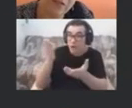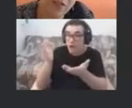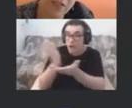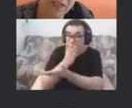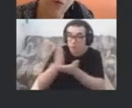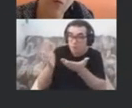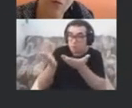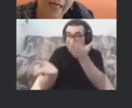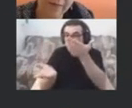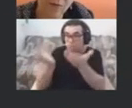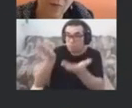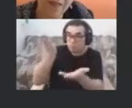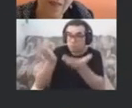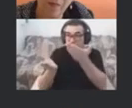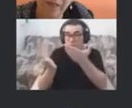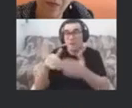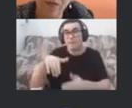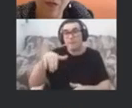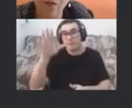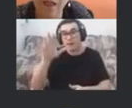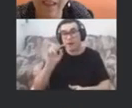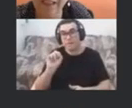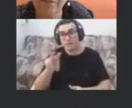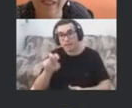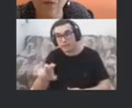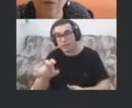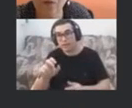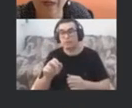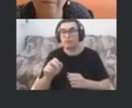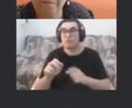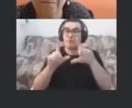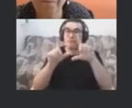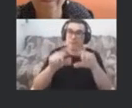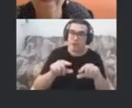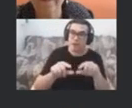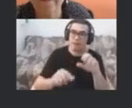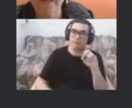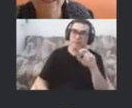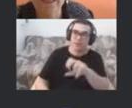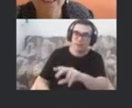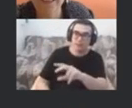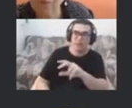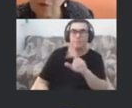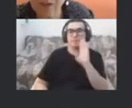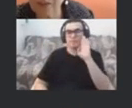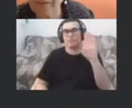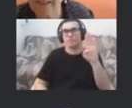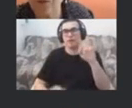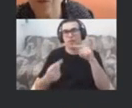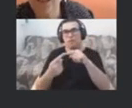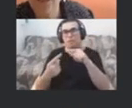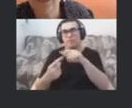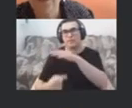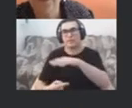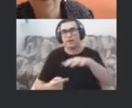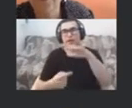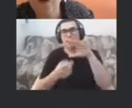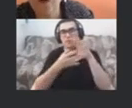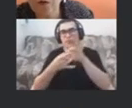muito importante em alguns casos, principalmente quando a gente fala em alimentos, tá? Em amostras de